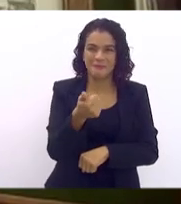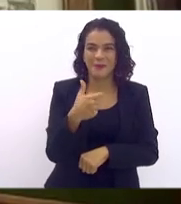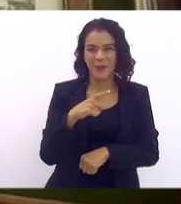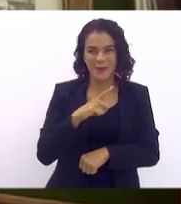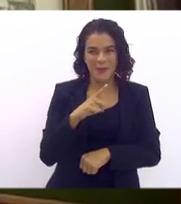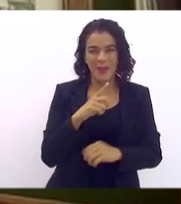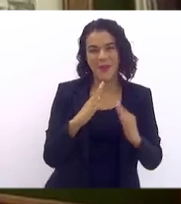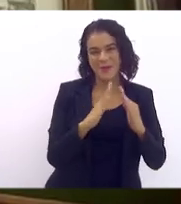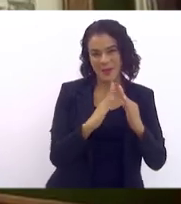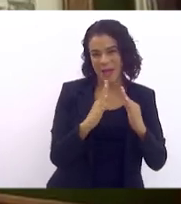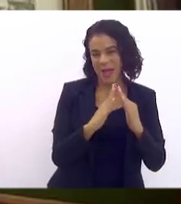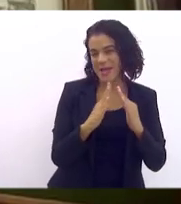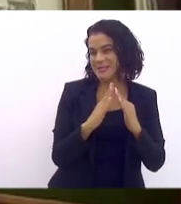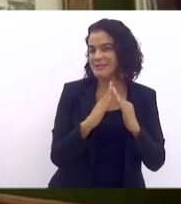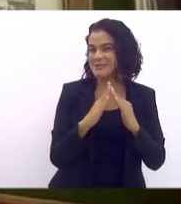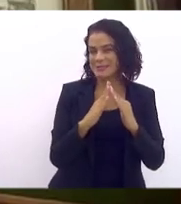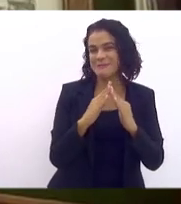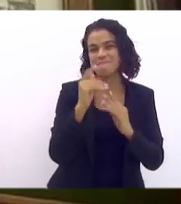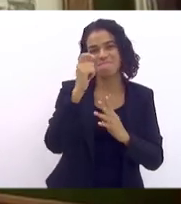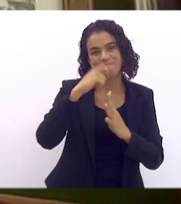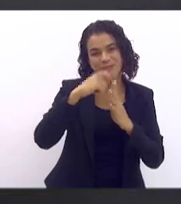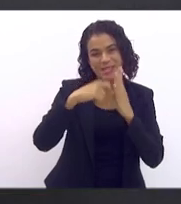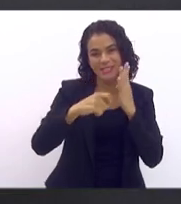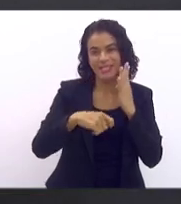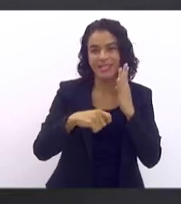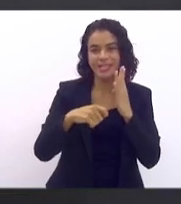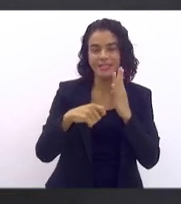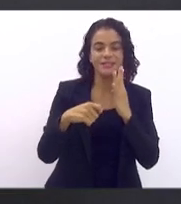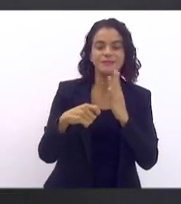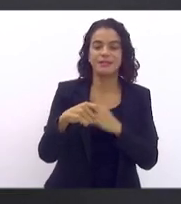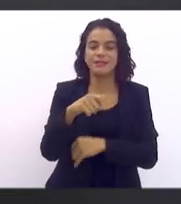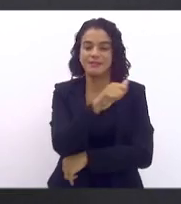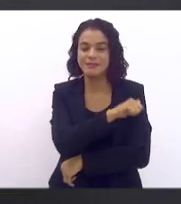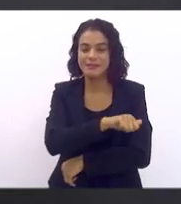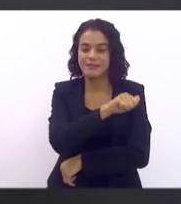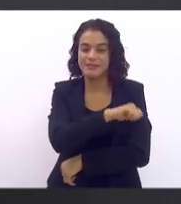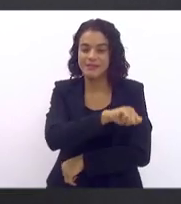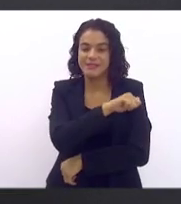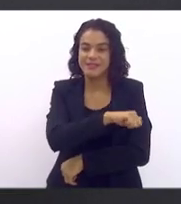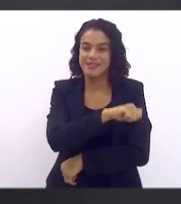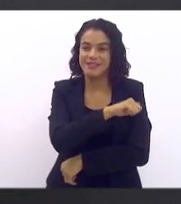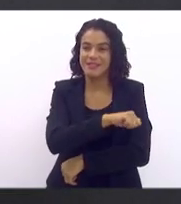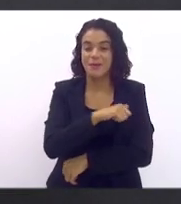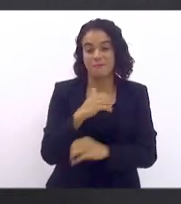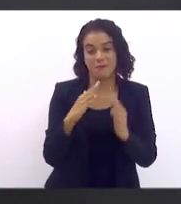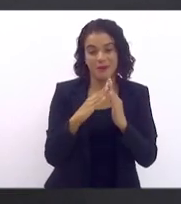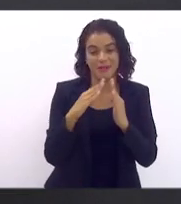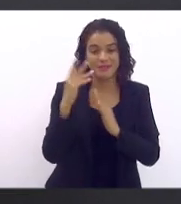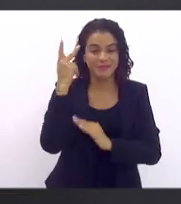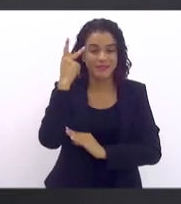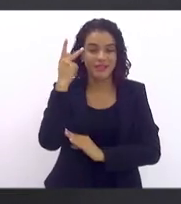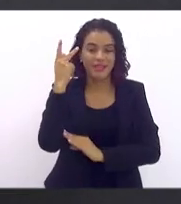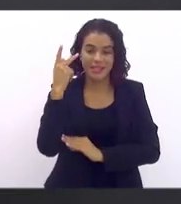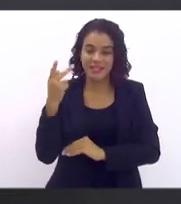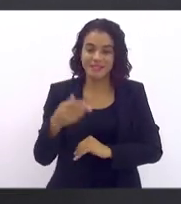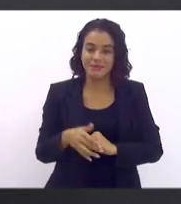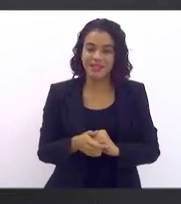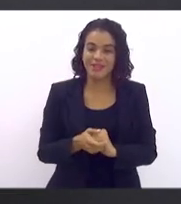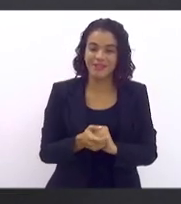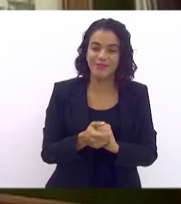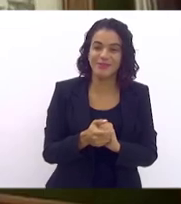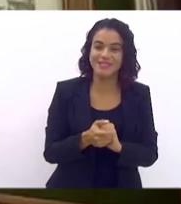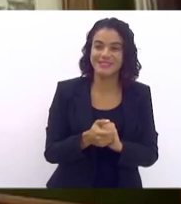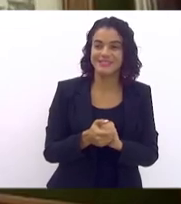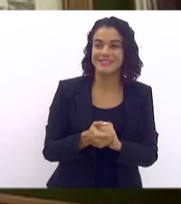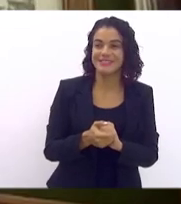aí também no Rio, eu estou todo mês no Rio de Janeiro, e moro, apesar de morar em São Paulo, mas quero